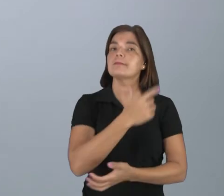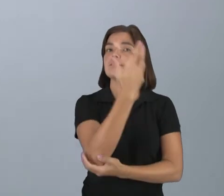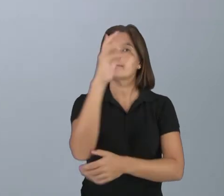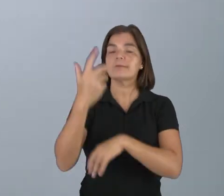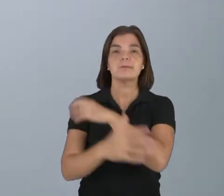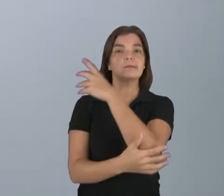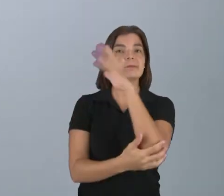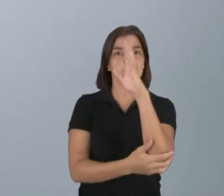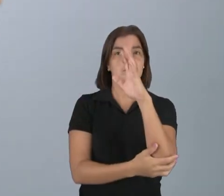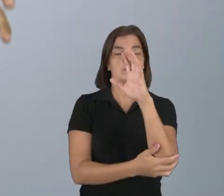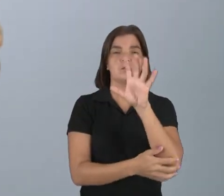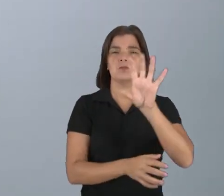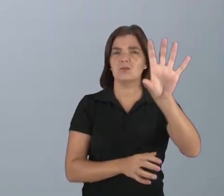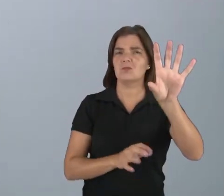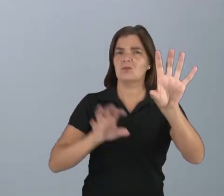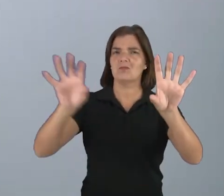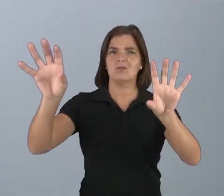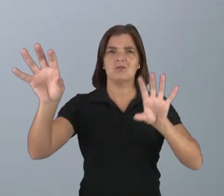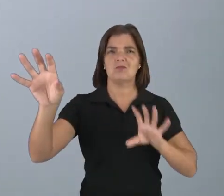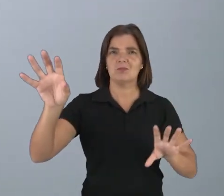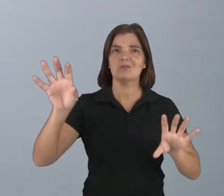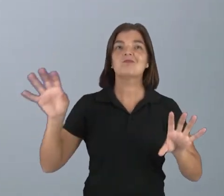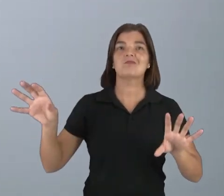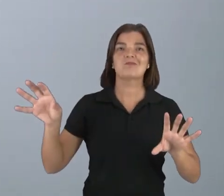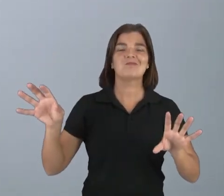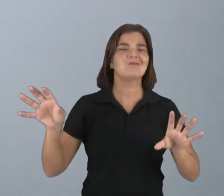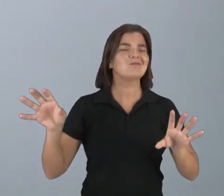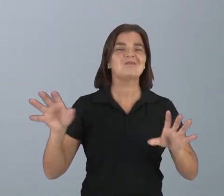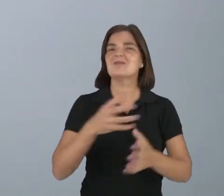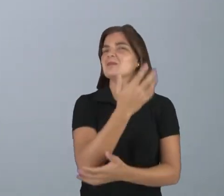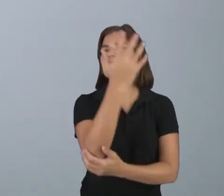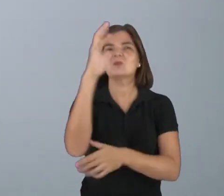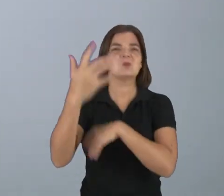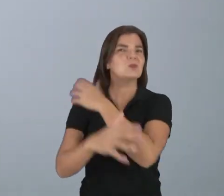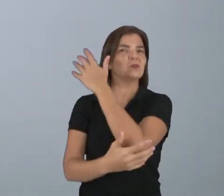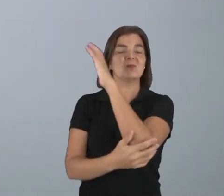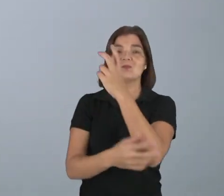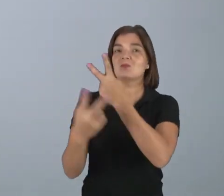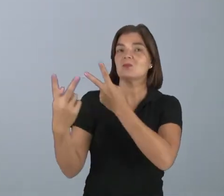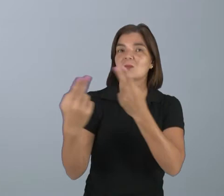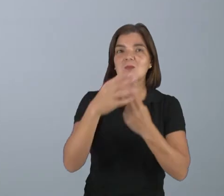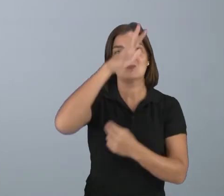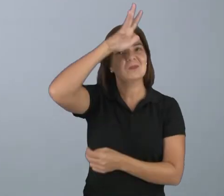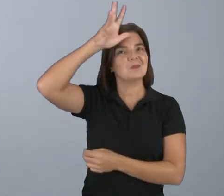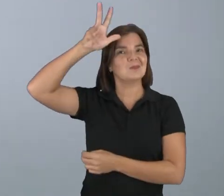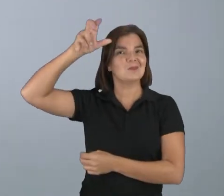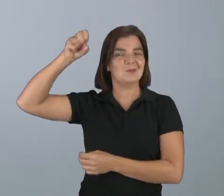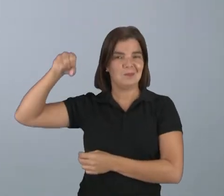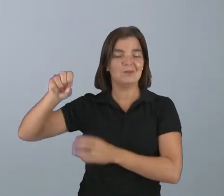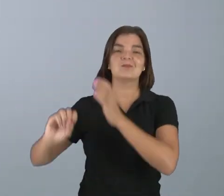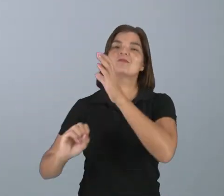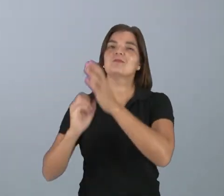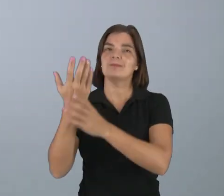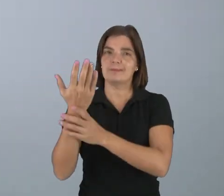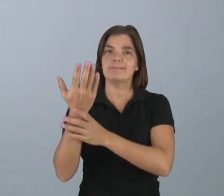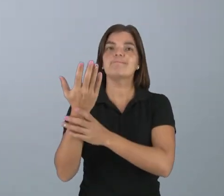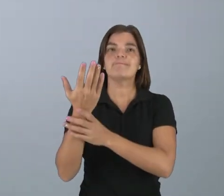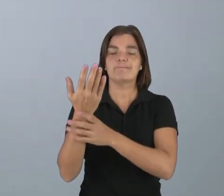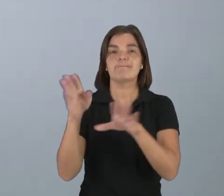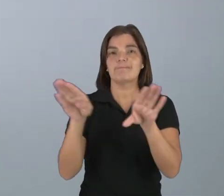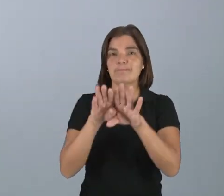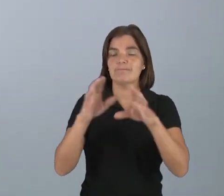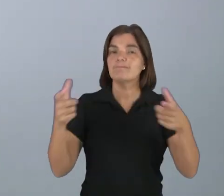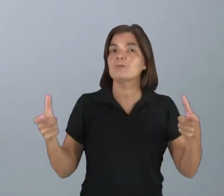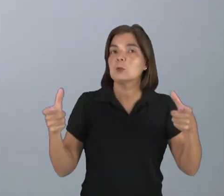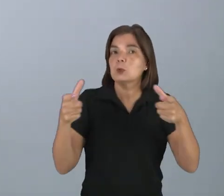vegetação bastante distante uma da outra. Não é uma vegetação densa, fechada, como acontece na região amazônica, que tem